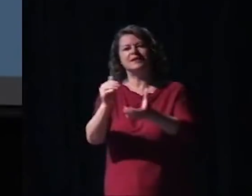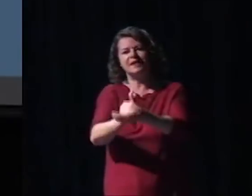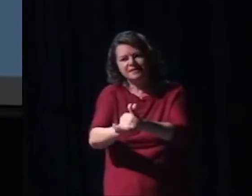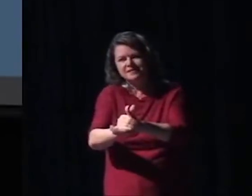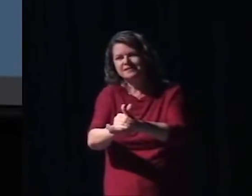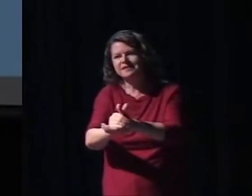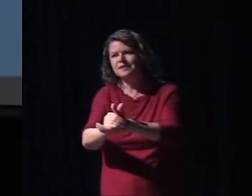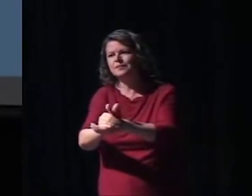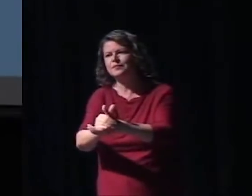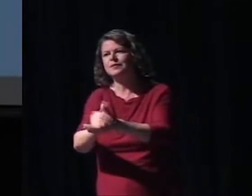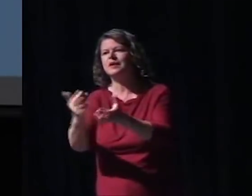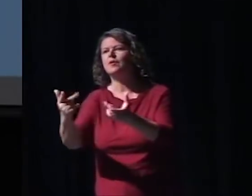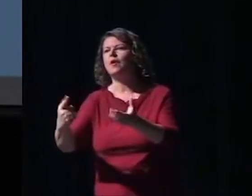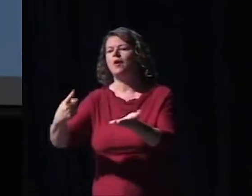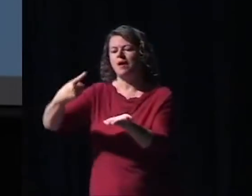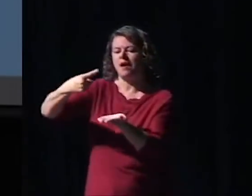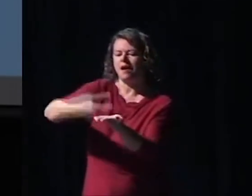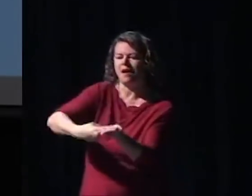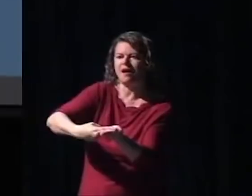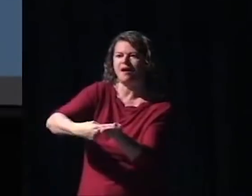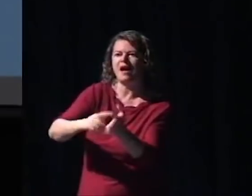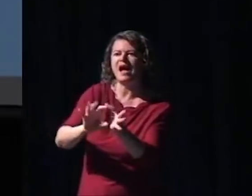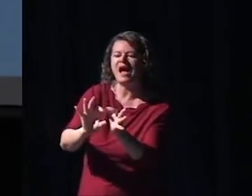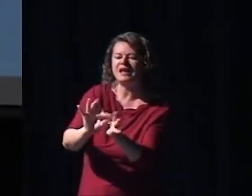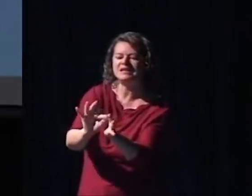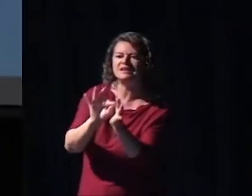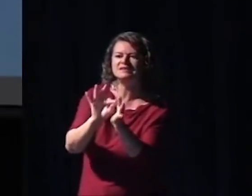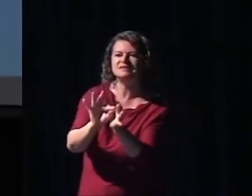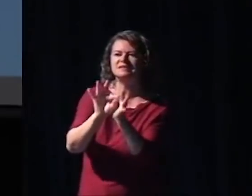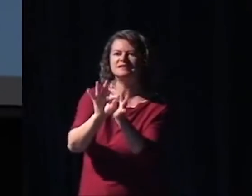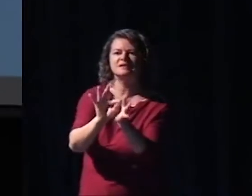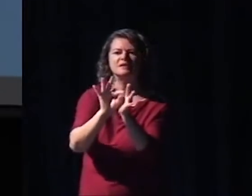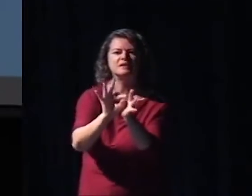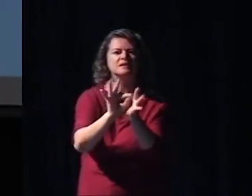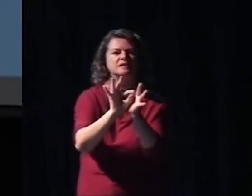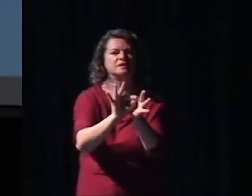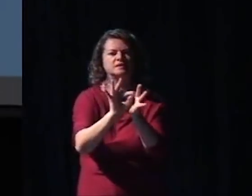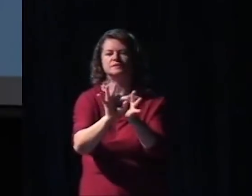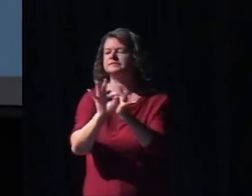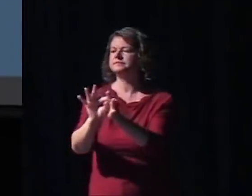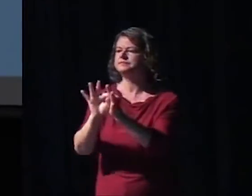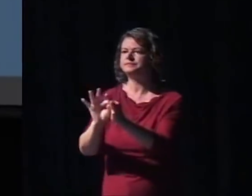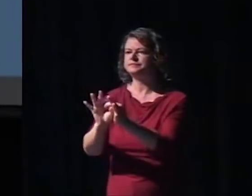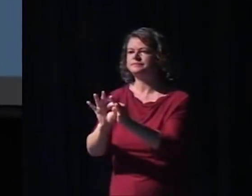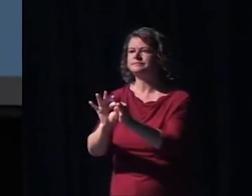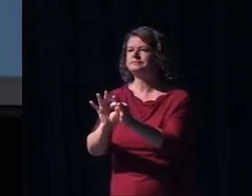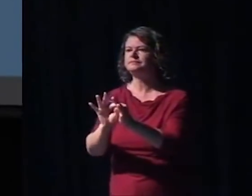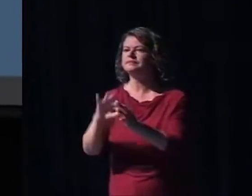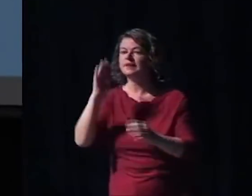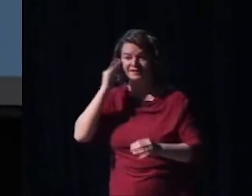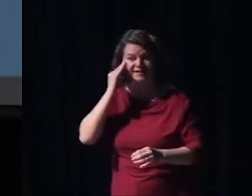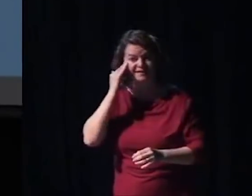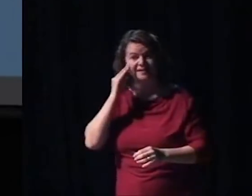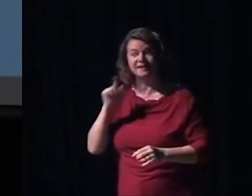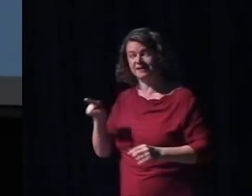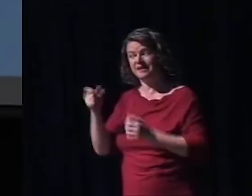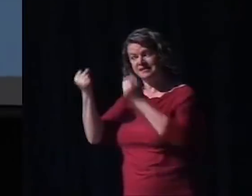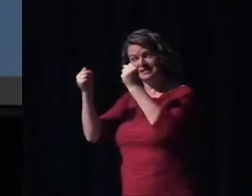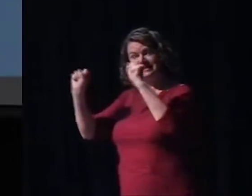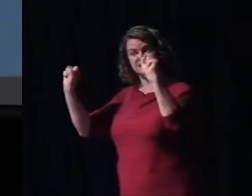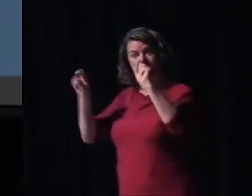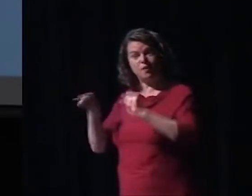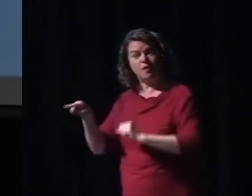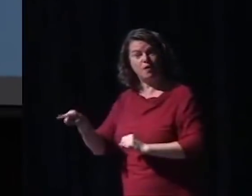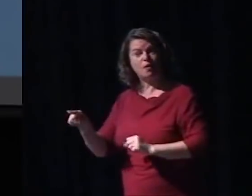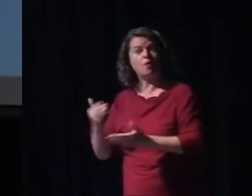nós fazemos uma aliança. Você precisa entender isso. E aqui ele começa a brincar de pecar. Ele começa a